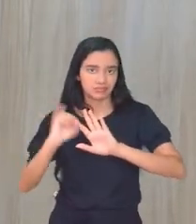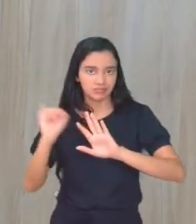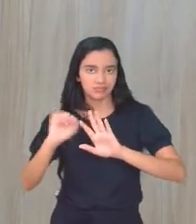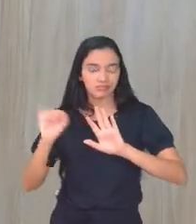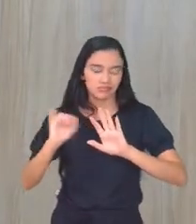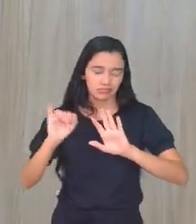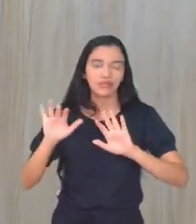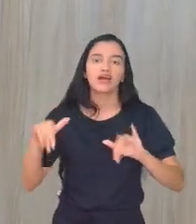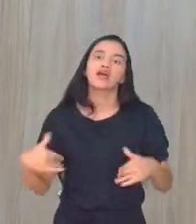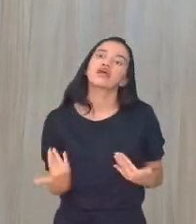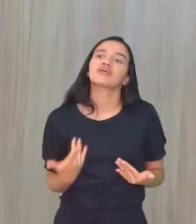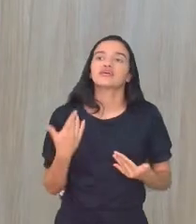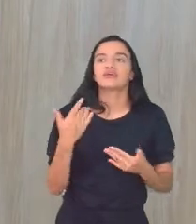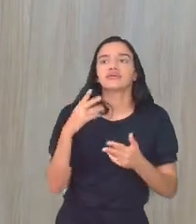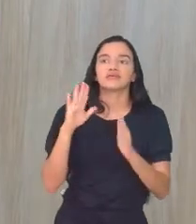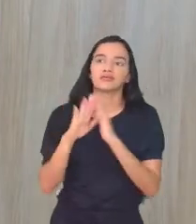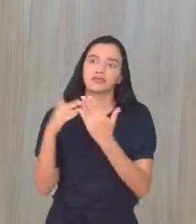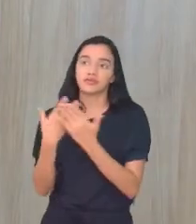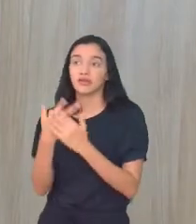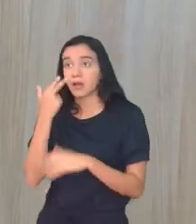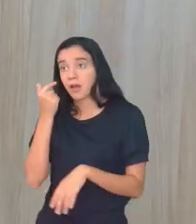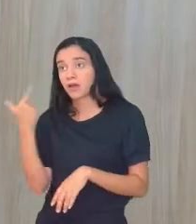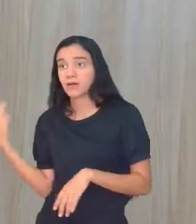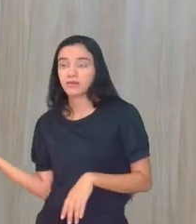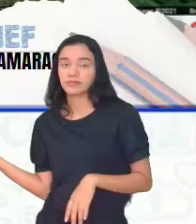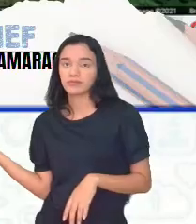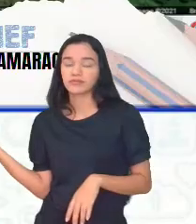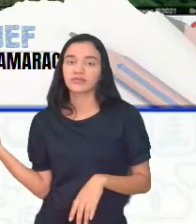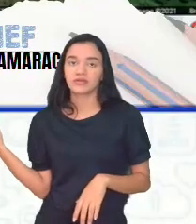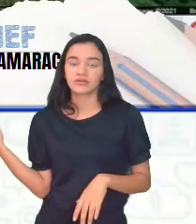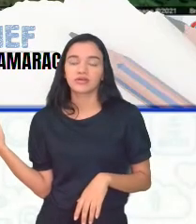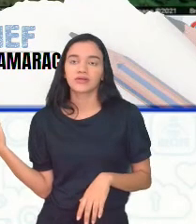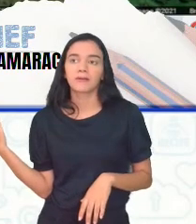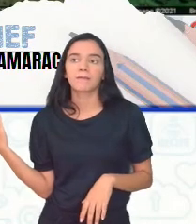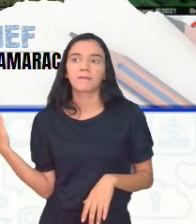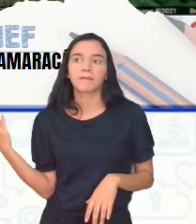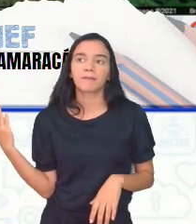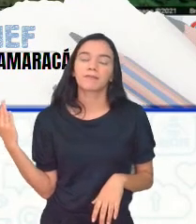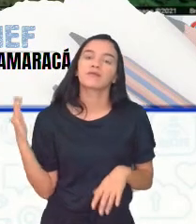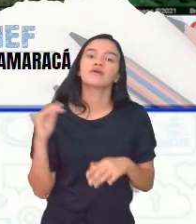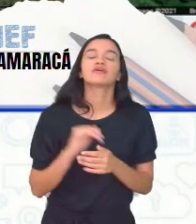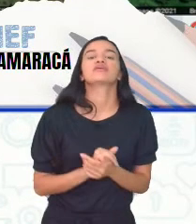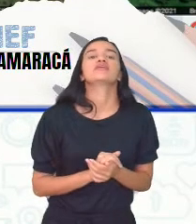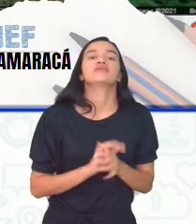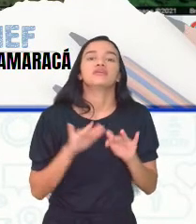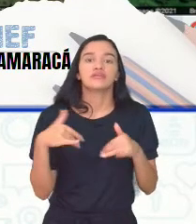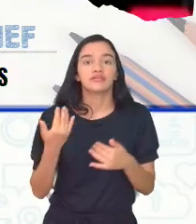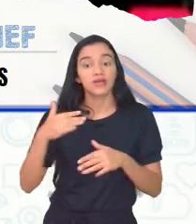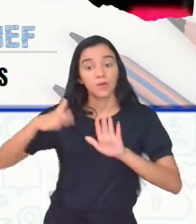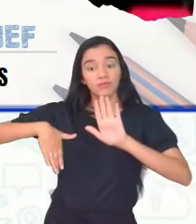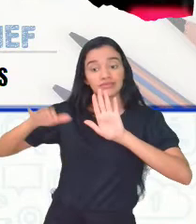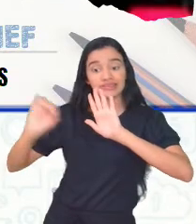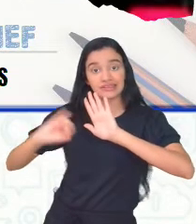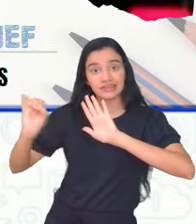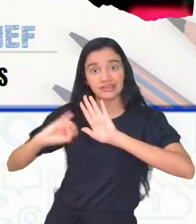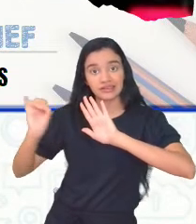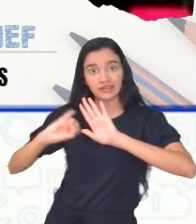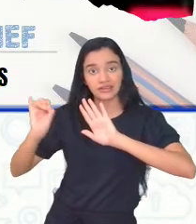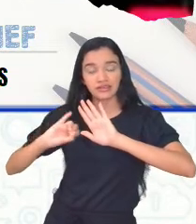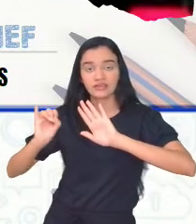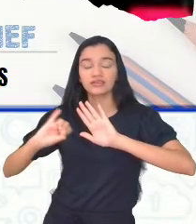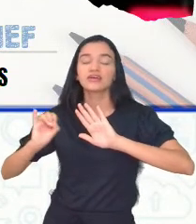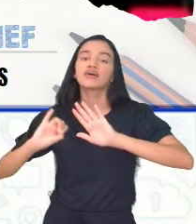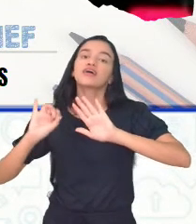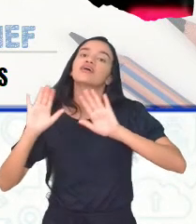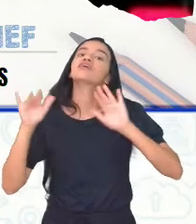de Itamaracá, que é esse aqui, ó, a penitenciária agrícola, né, de Itamaracá, certo? Ilha de